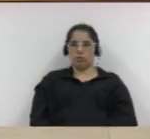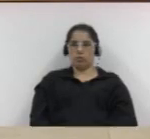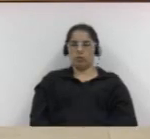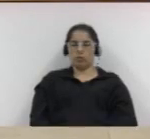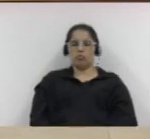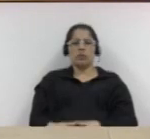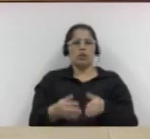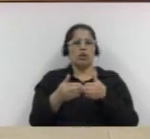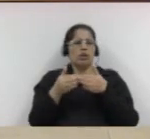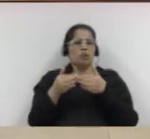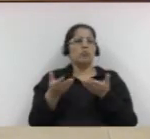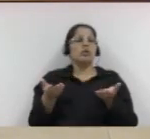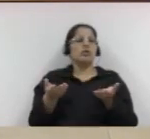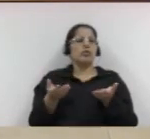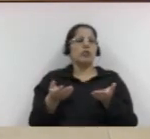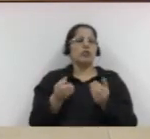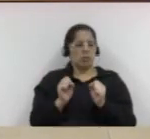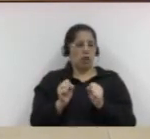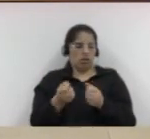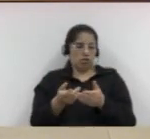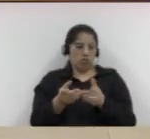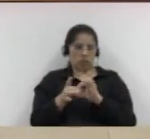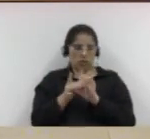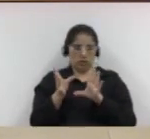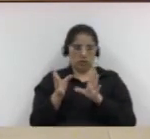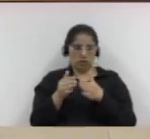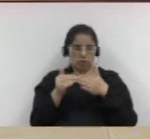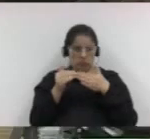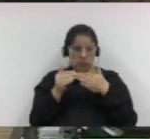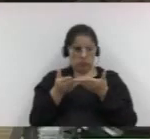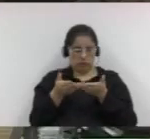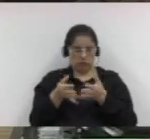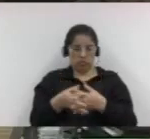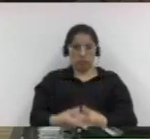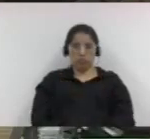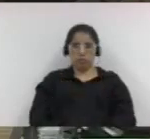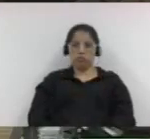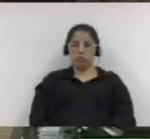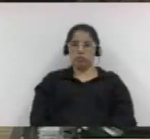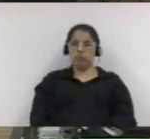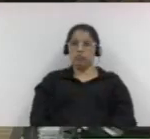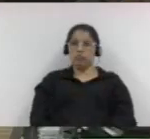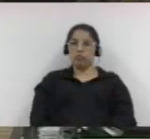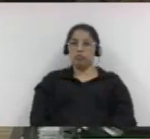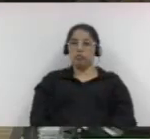Uma questão de ordem. Pode pedir uma questão de ordem. Pode pedir uma questão de ordem.